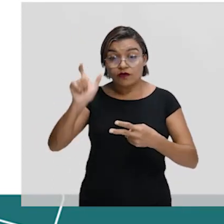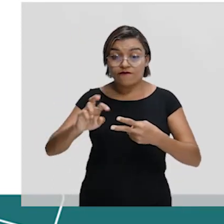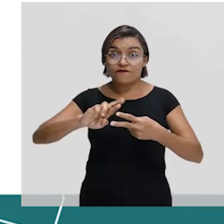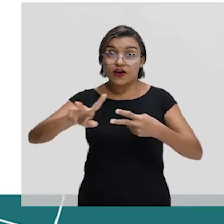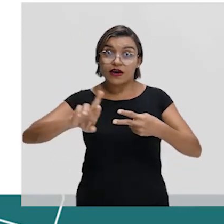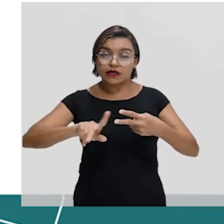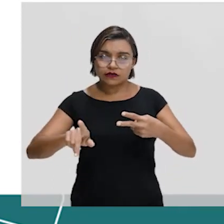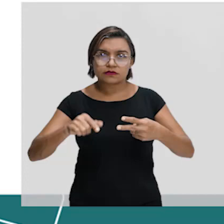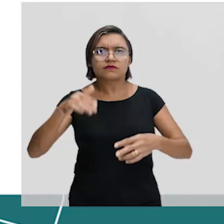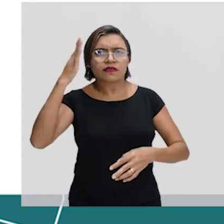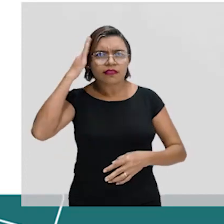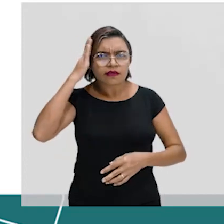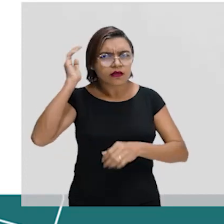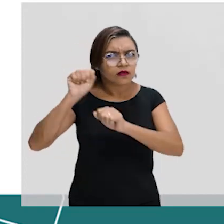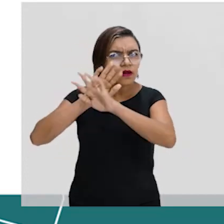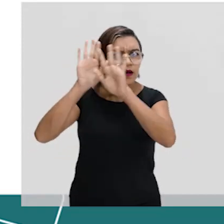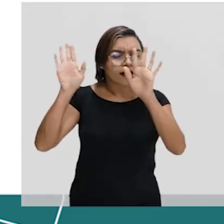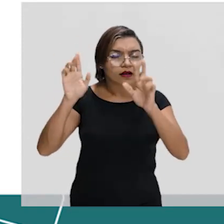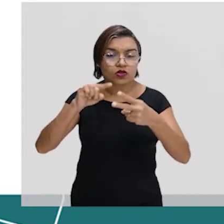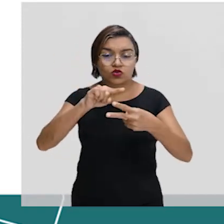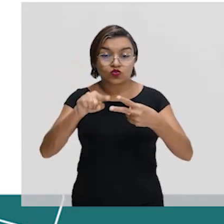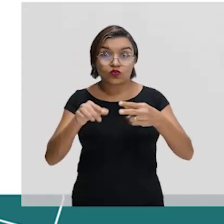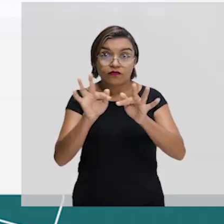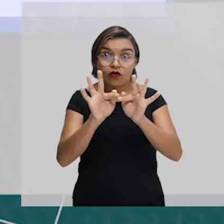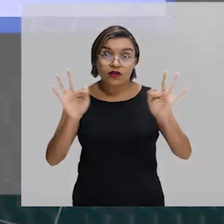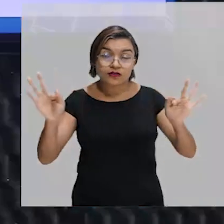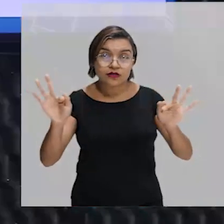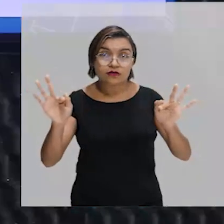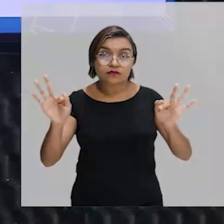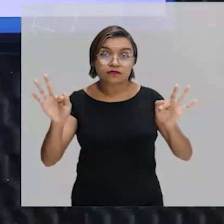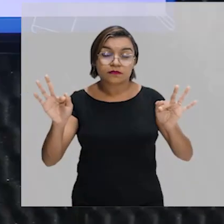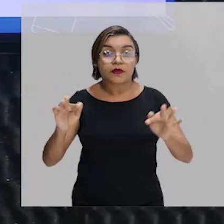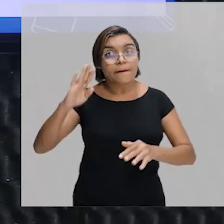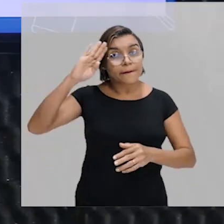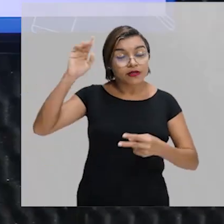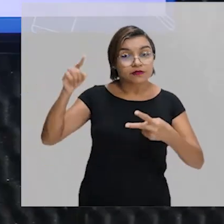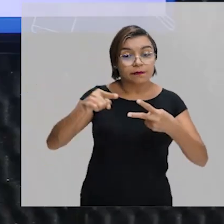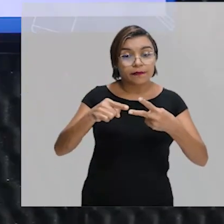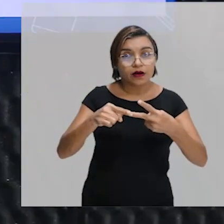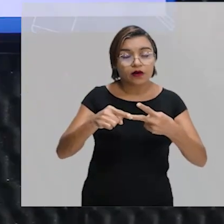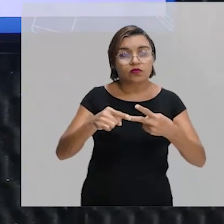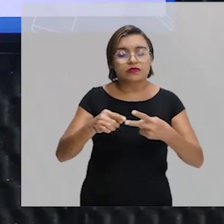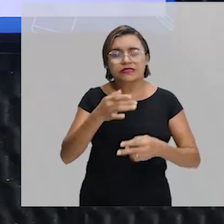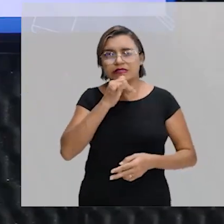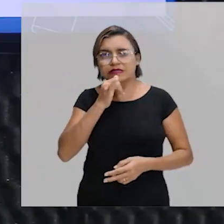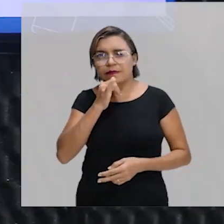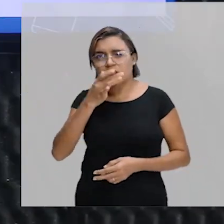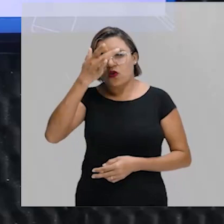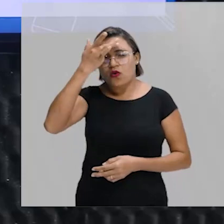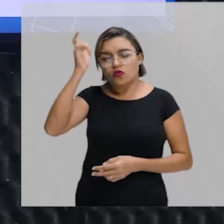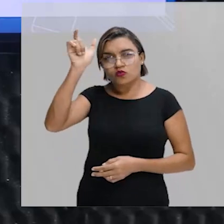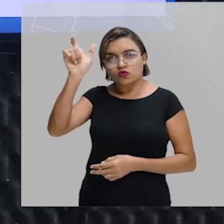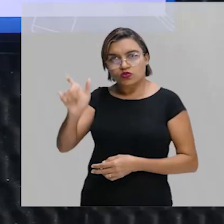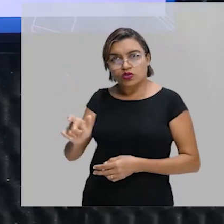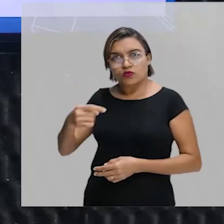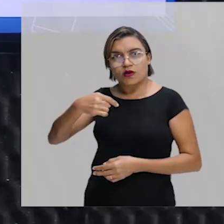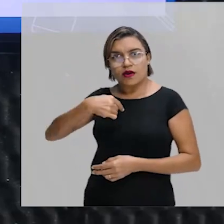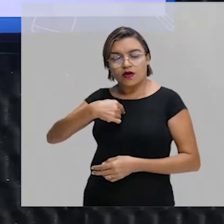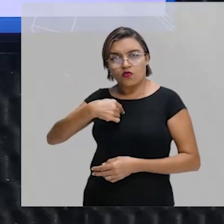diferentes. Entenderam agora? Duas orações. A oração principal, o sujeito sou eu. A oração subordinada,